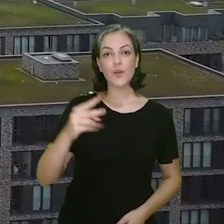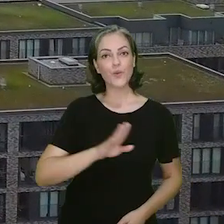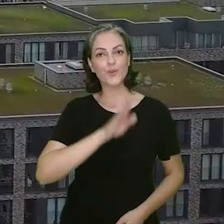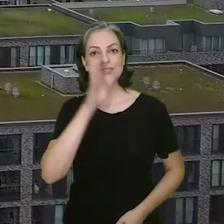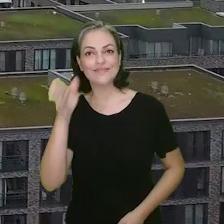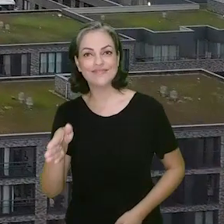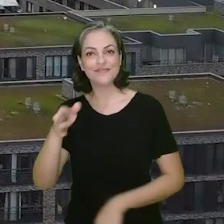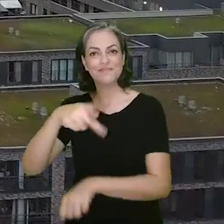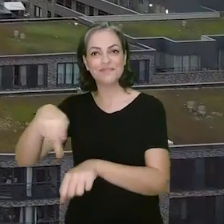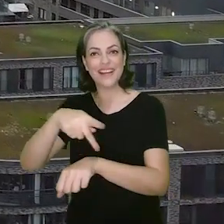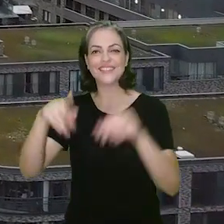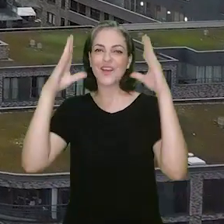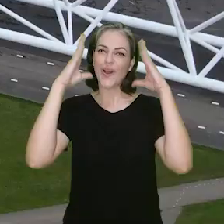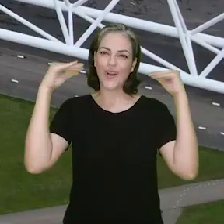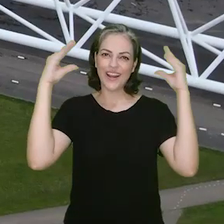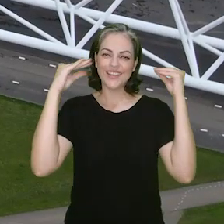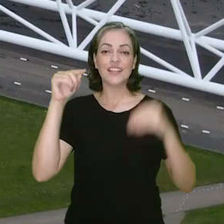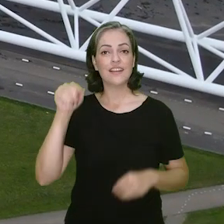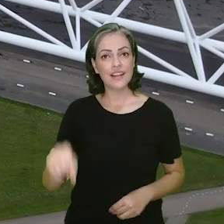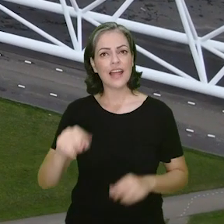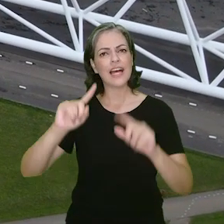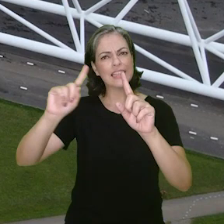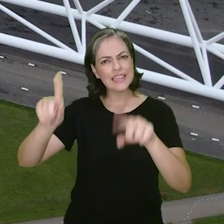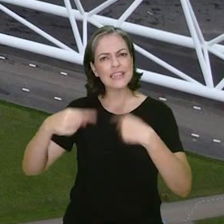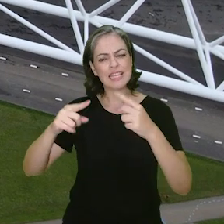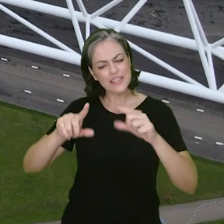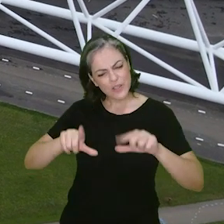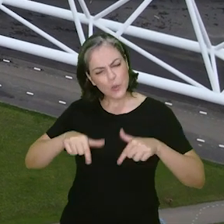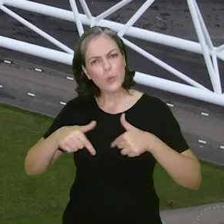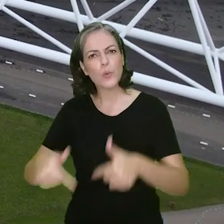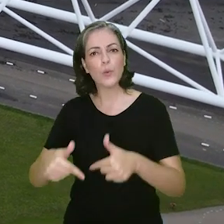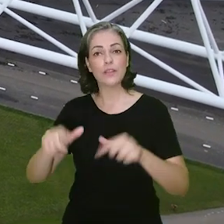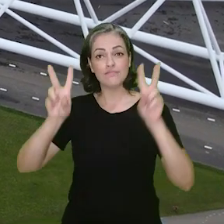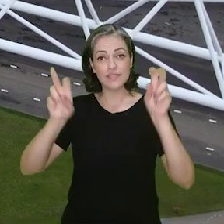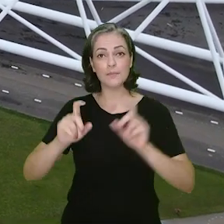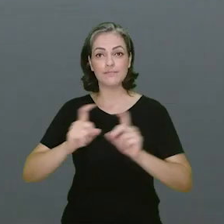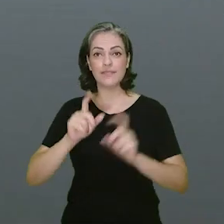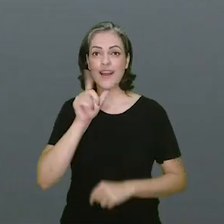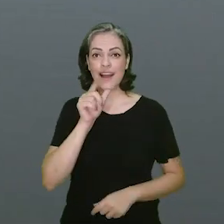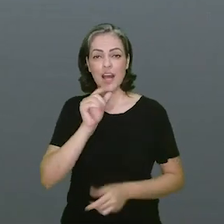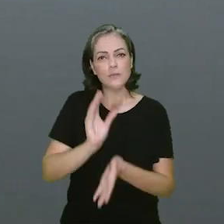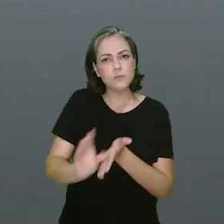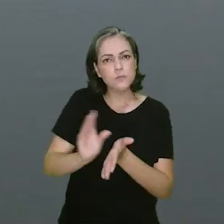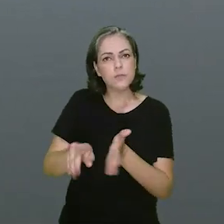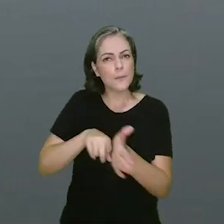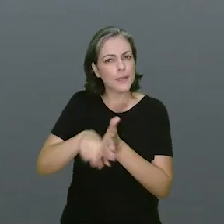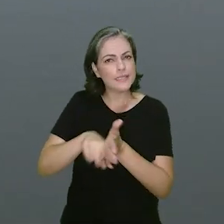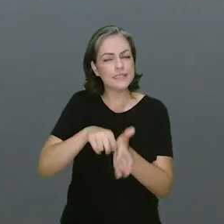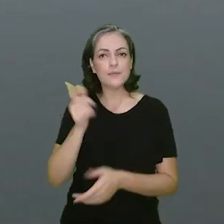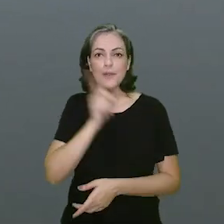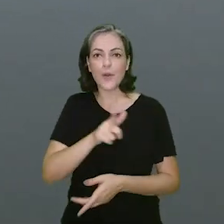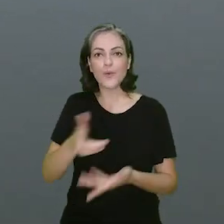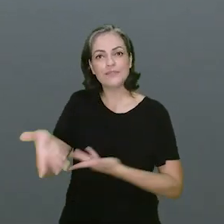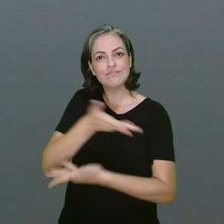nosso segundo destino foi a Holanda, país que vem enfrentando os desafios da gestão da água e investindo em pesquisas que